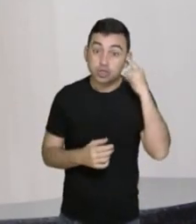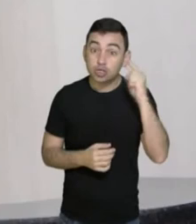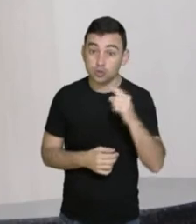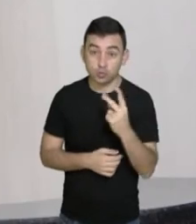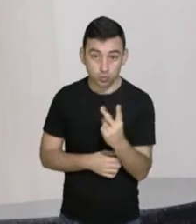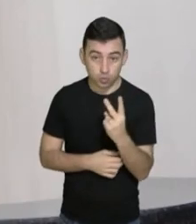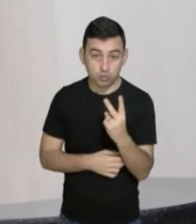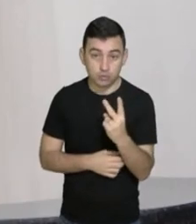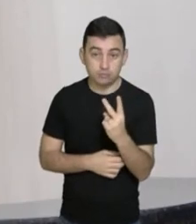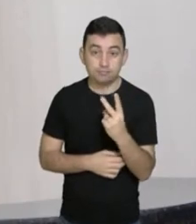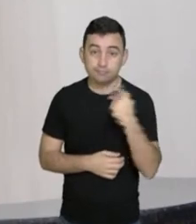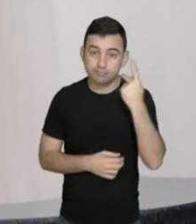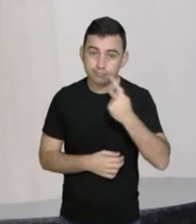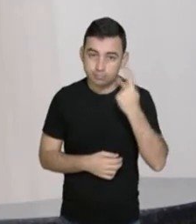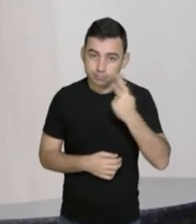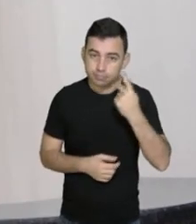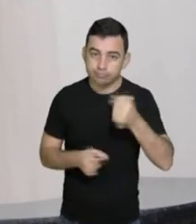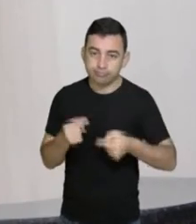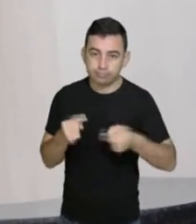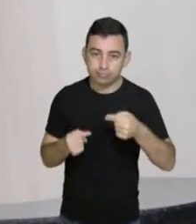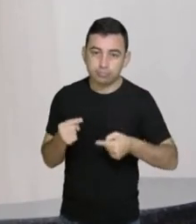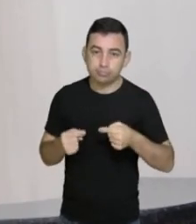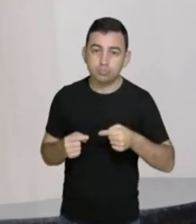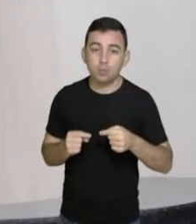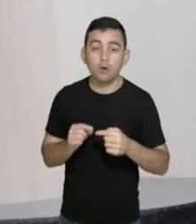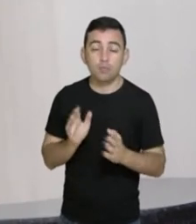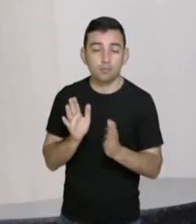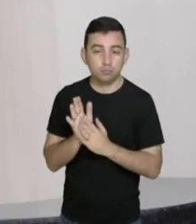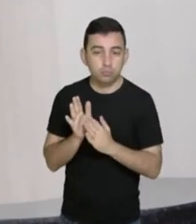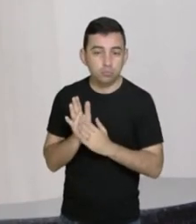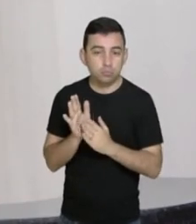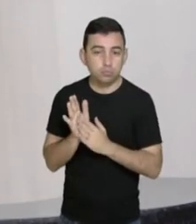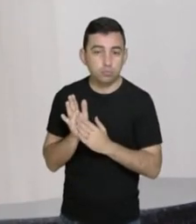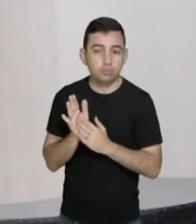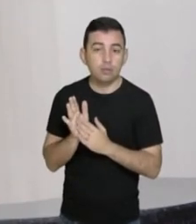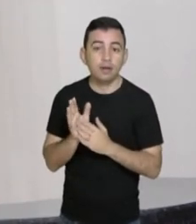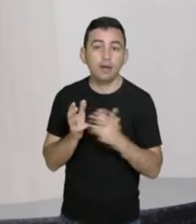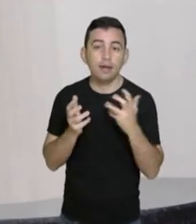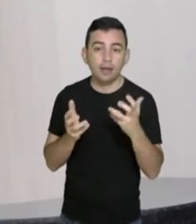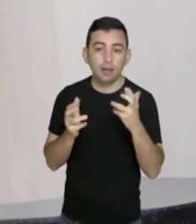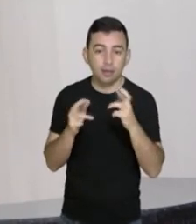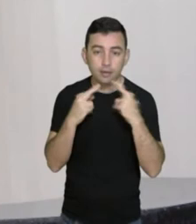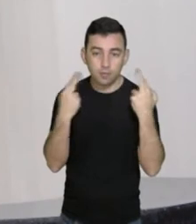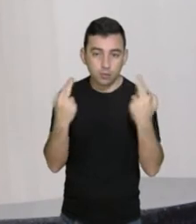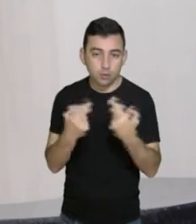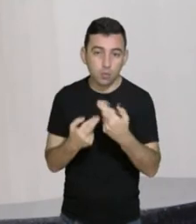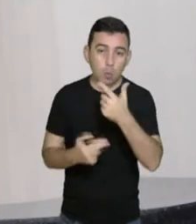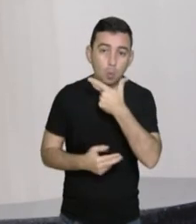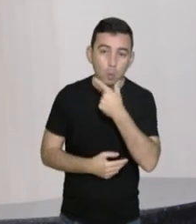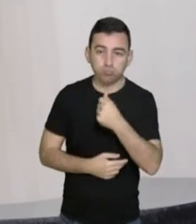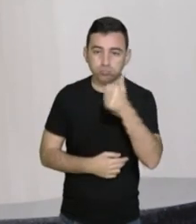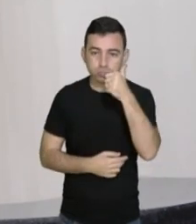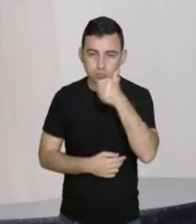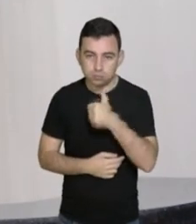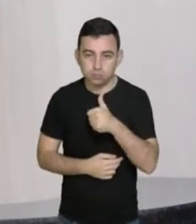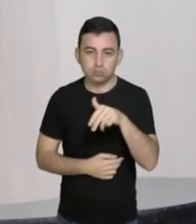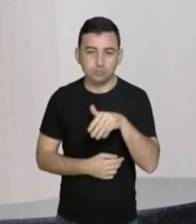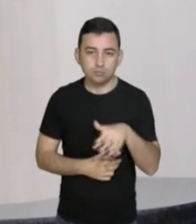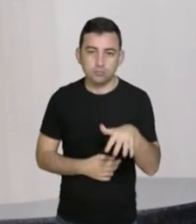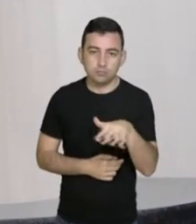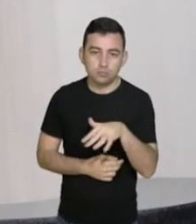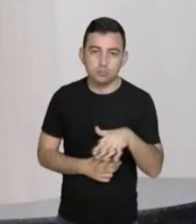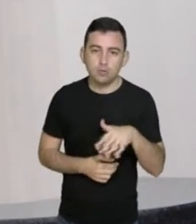político, cujo propósito era a reunião de homens e mulheres que